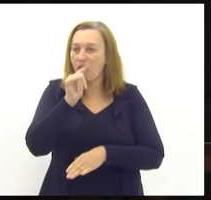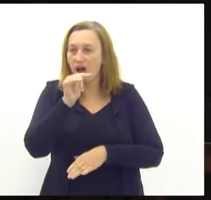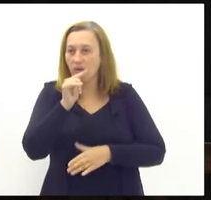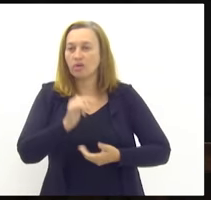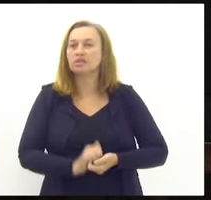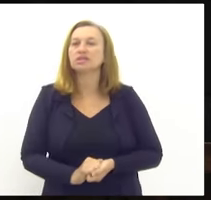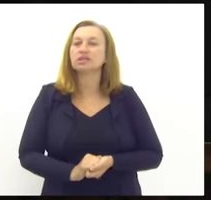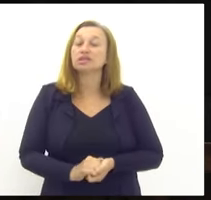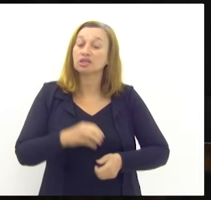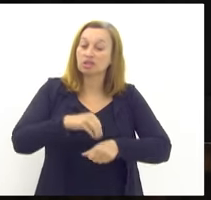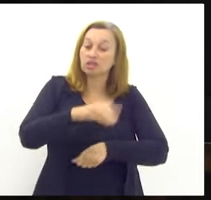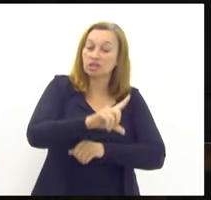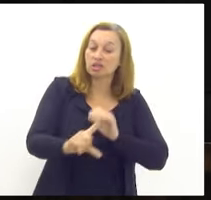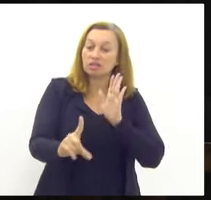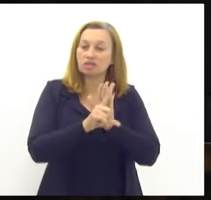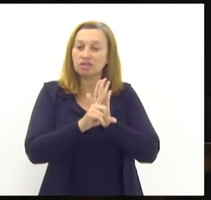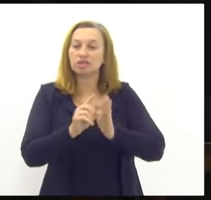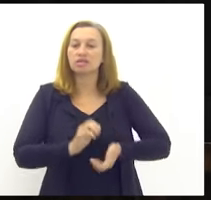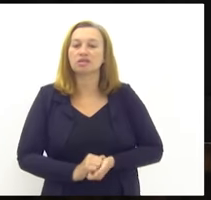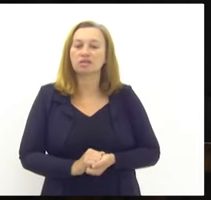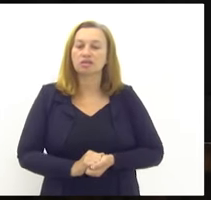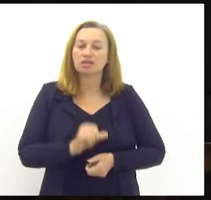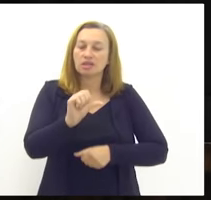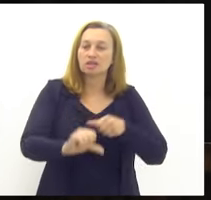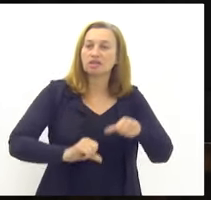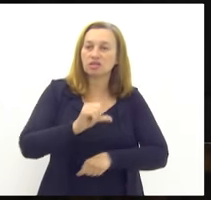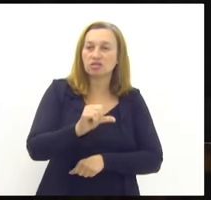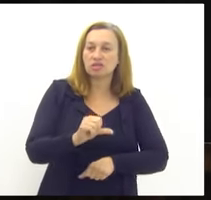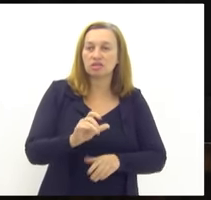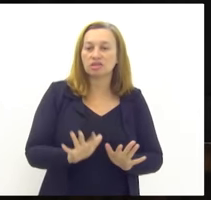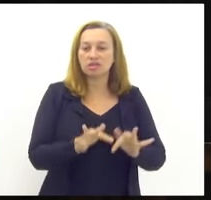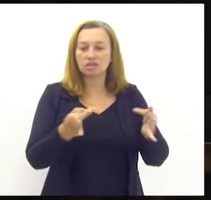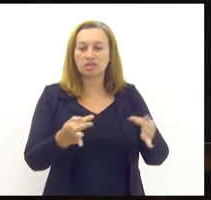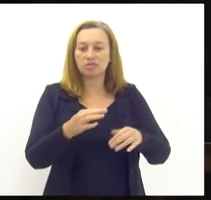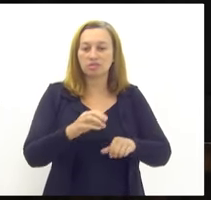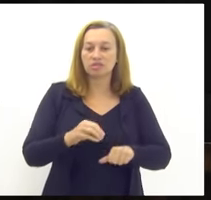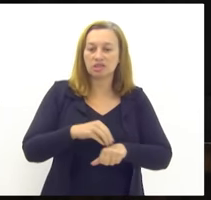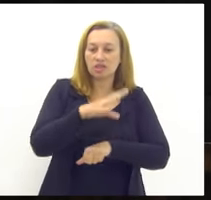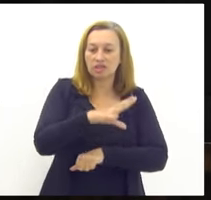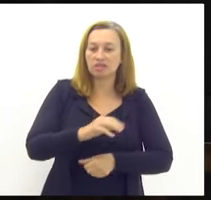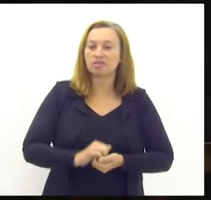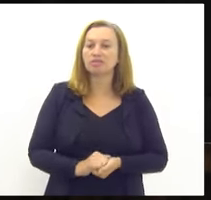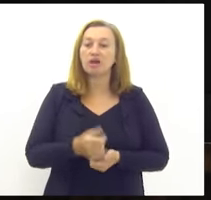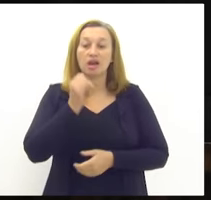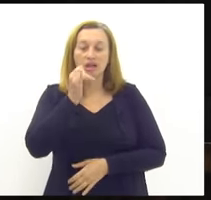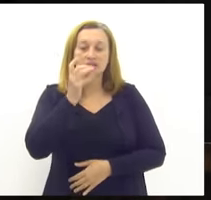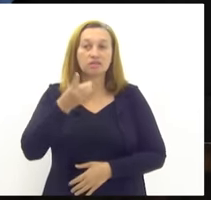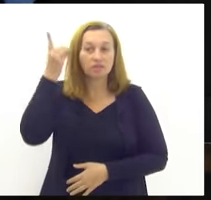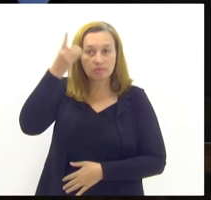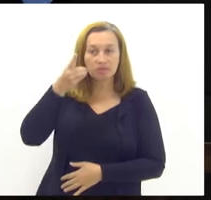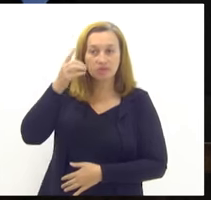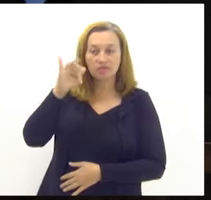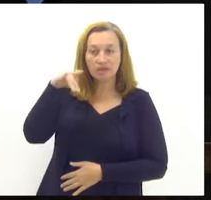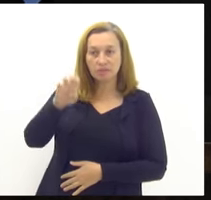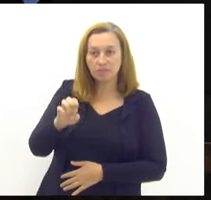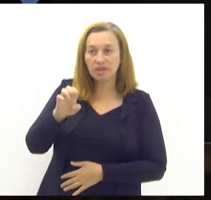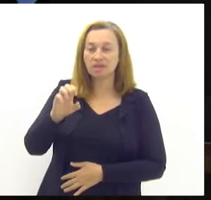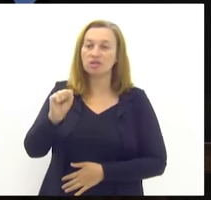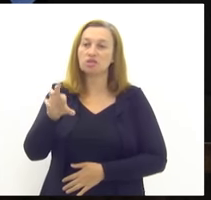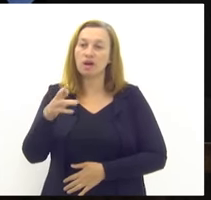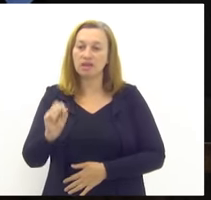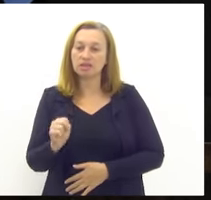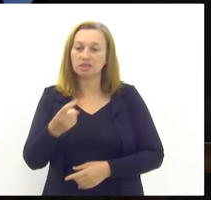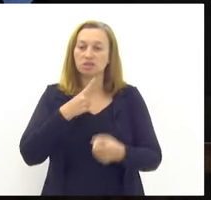indicações P transformação indicação simples relator Deputado FIPE Soares